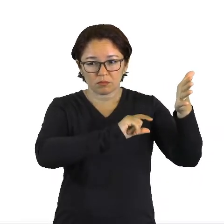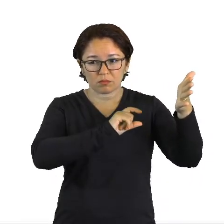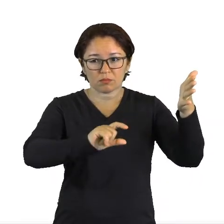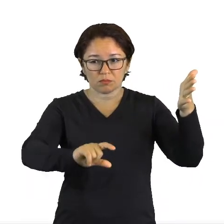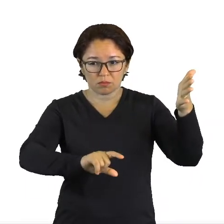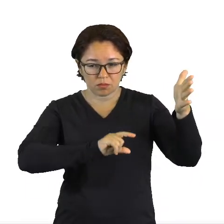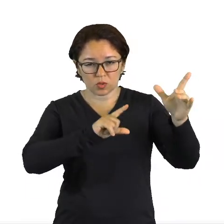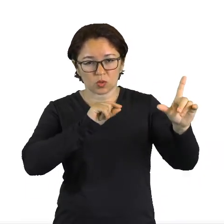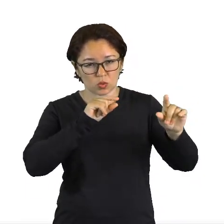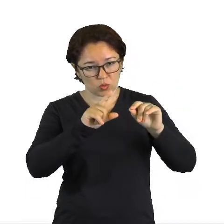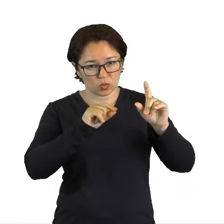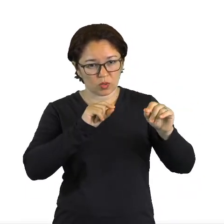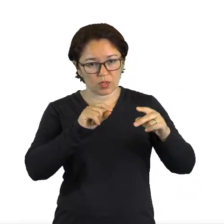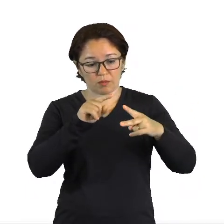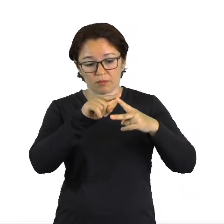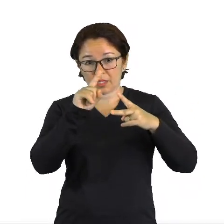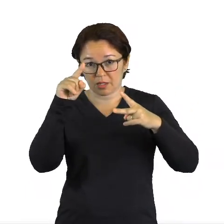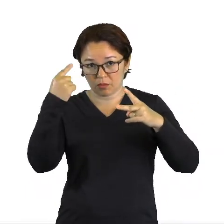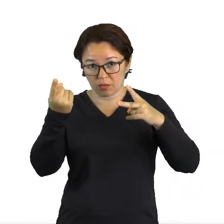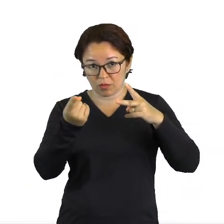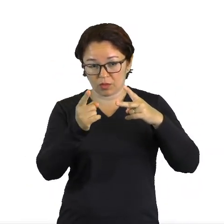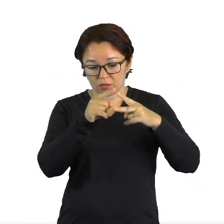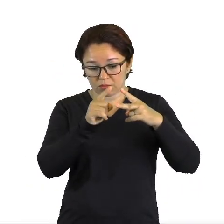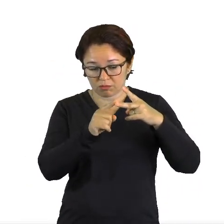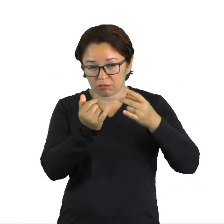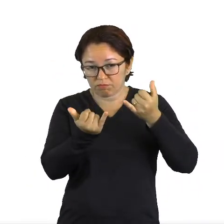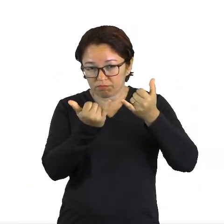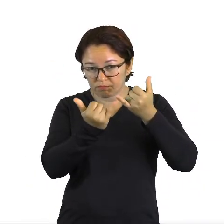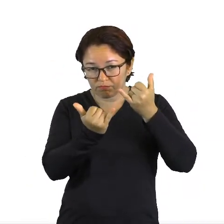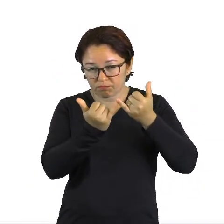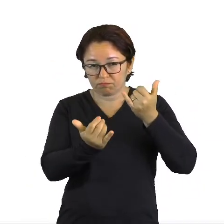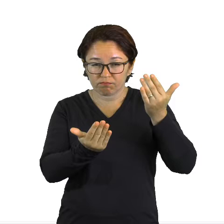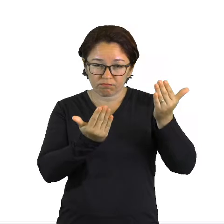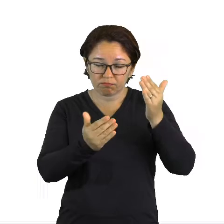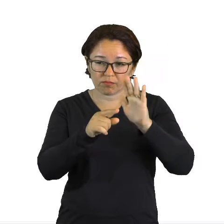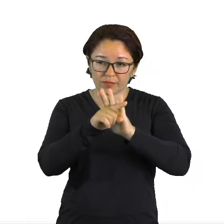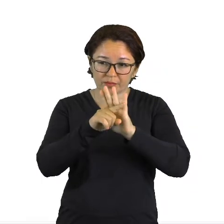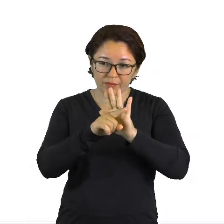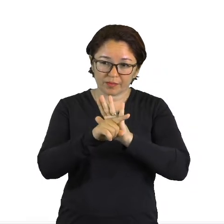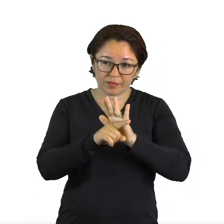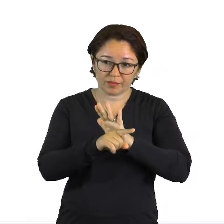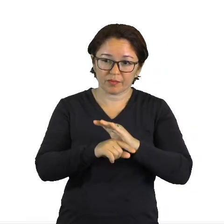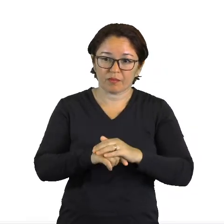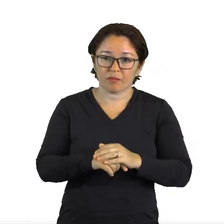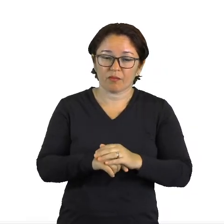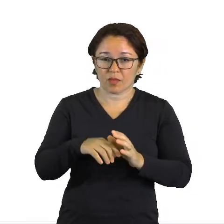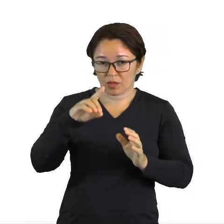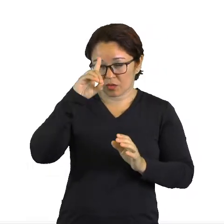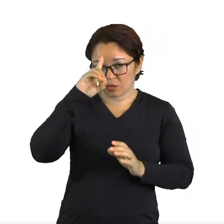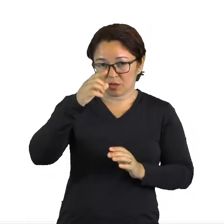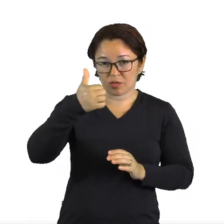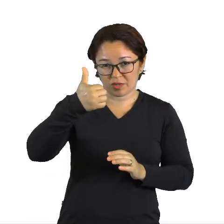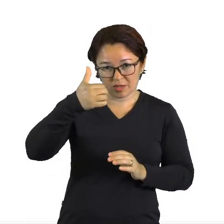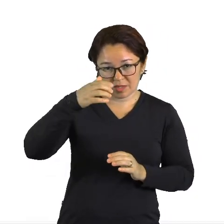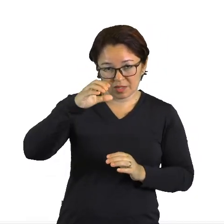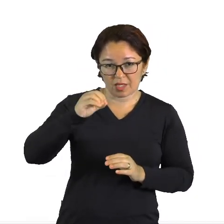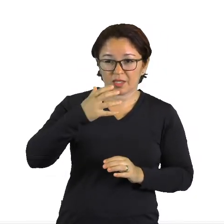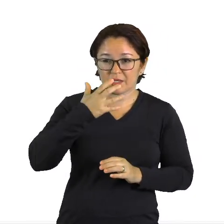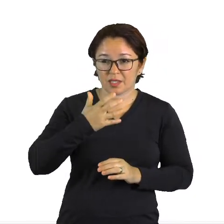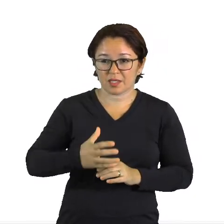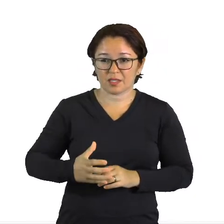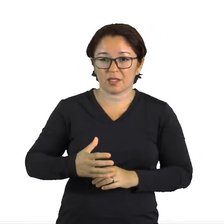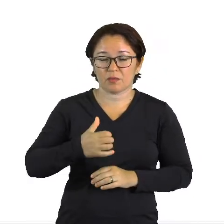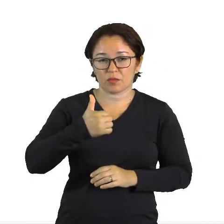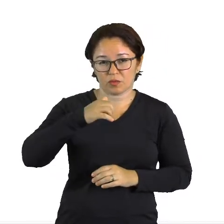Diário de Serafina, certo? Esse outro trecho é datado de 10 de dezembro de 1943, então um ano